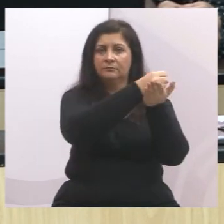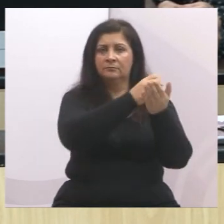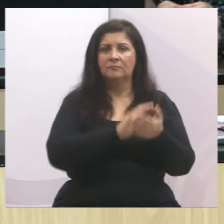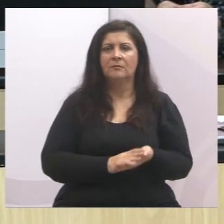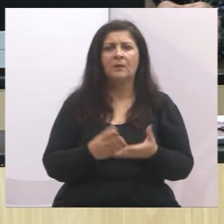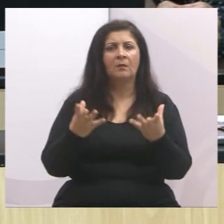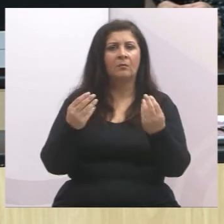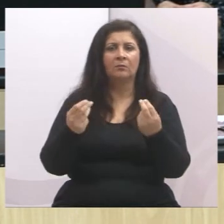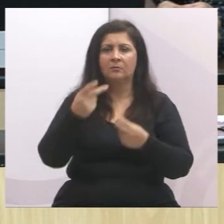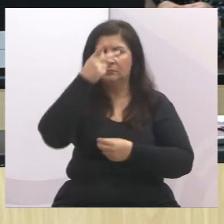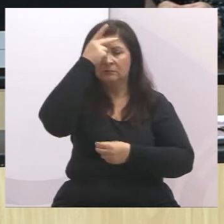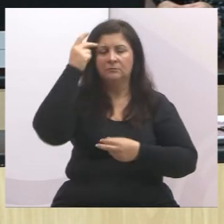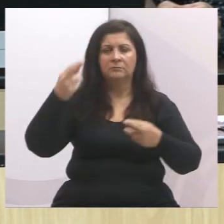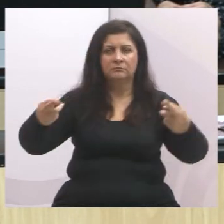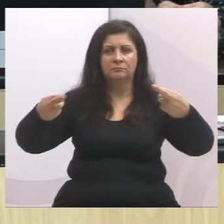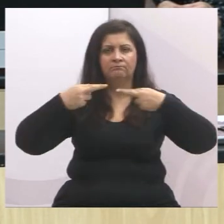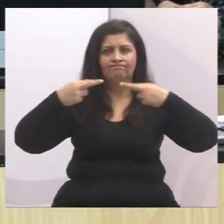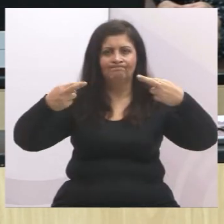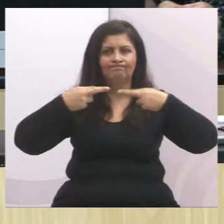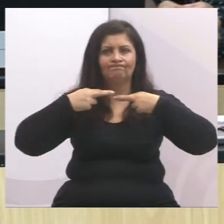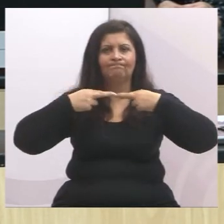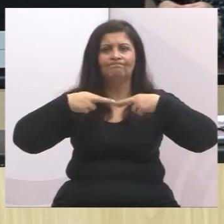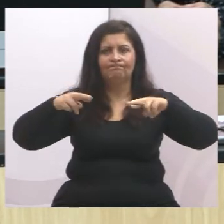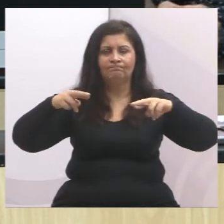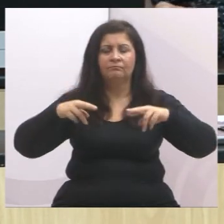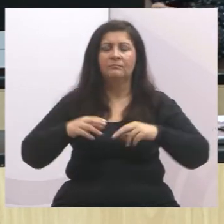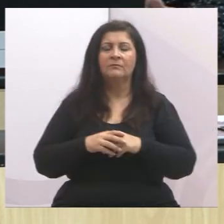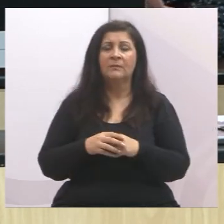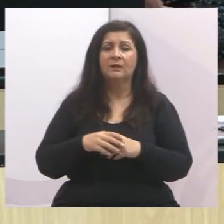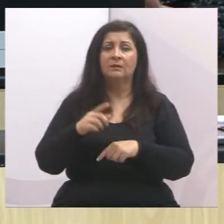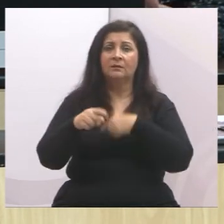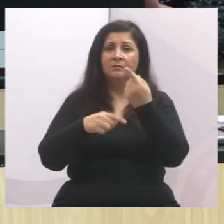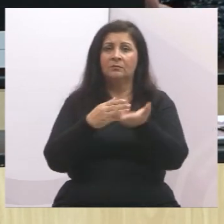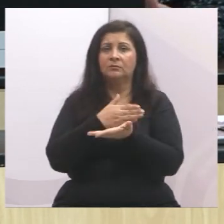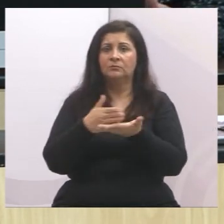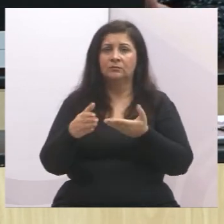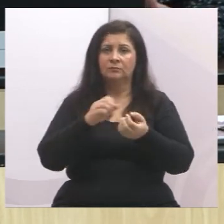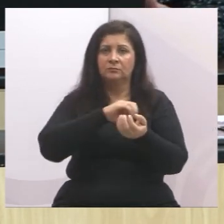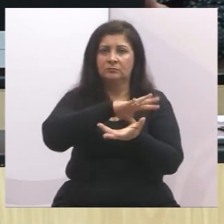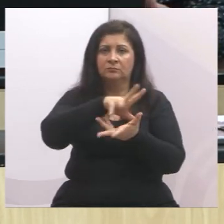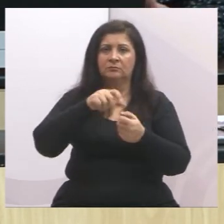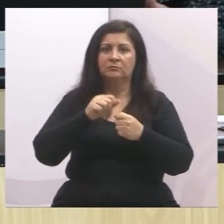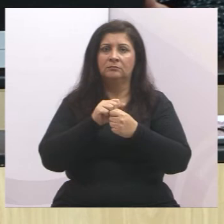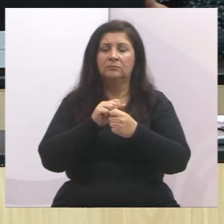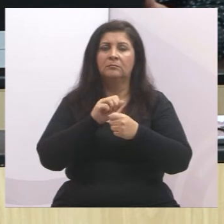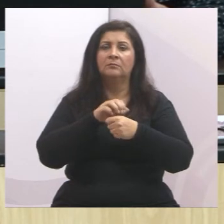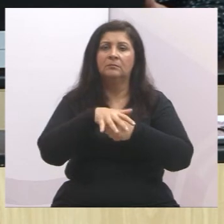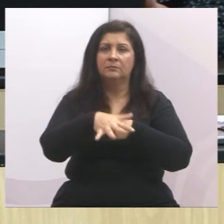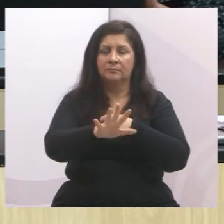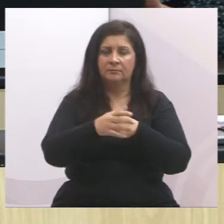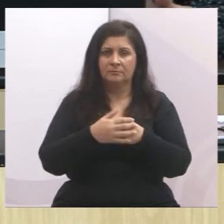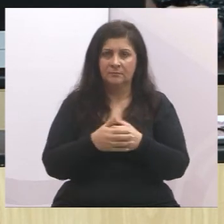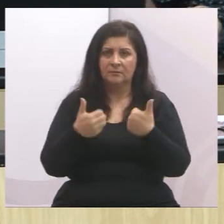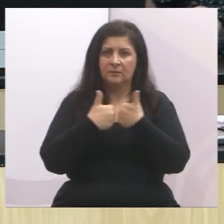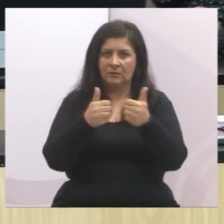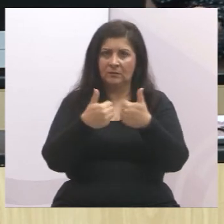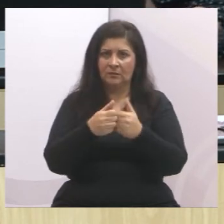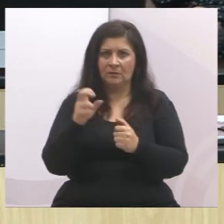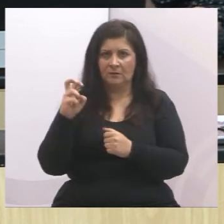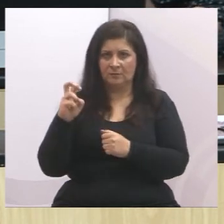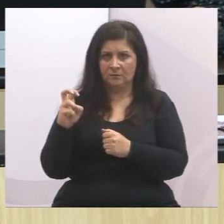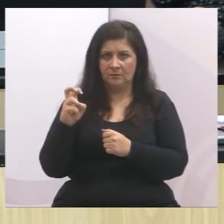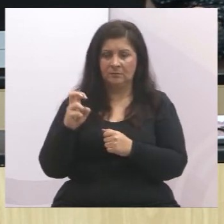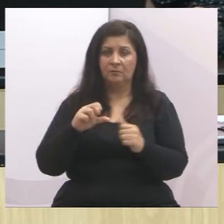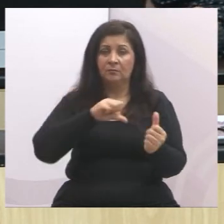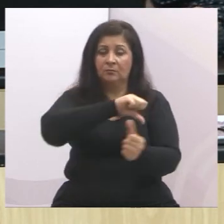dos munícipes que relataram que, após o início da pandemia de Covid-19, o itinerário da linha de ônibus circular 5, que passava pela rua,